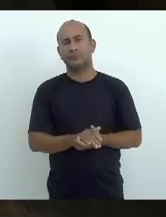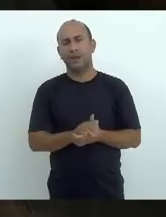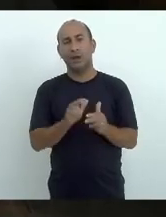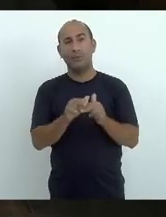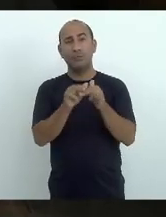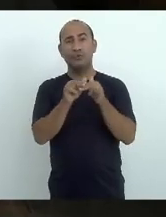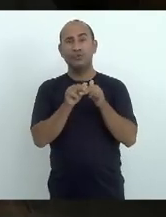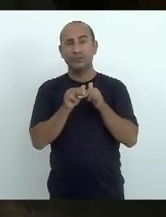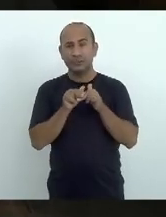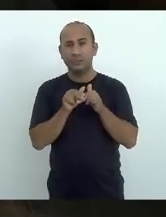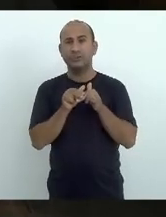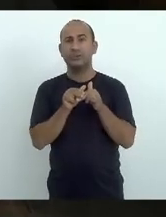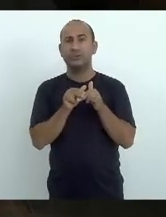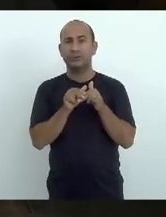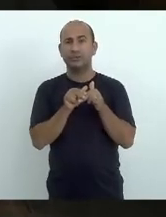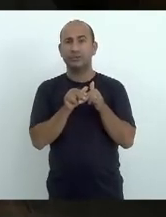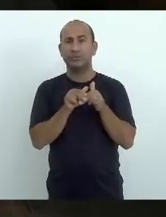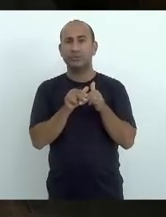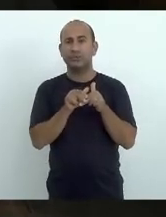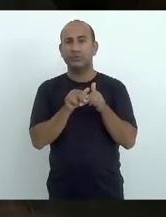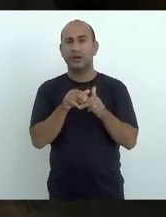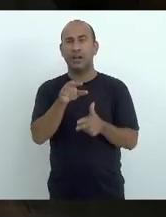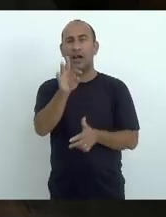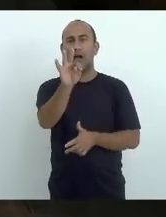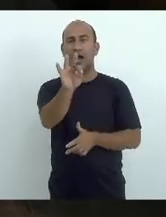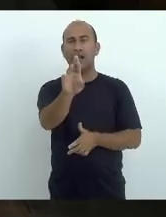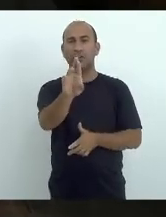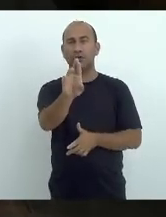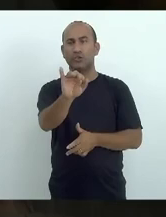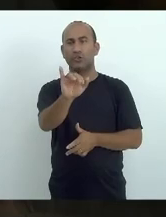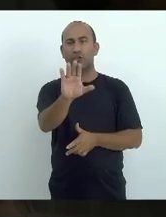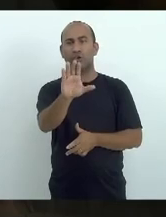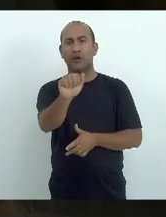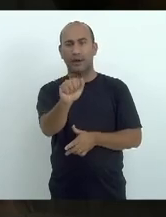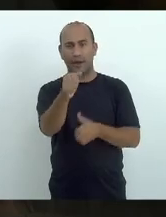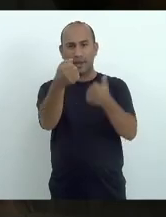pela Troika. O que é a Troika?